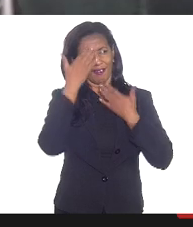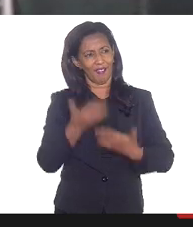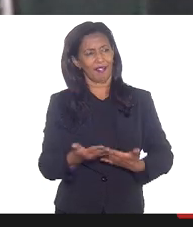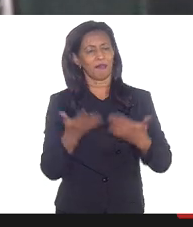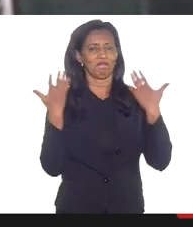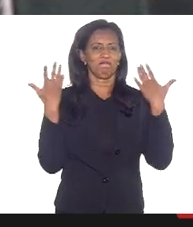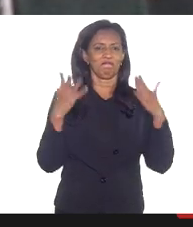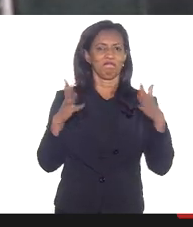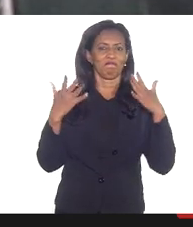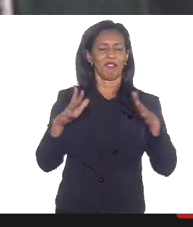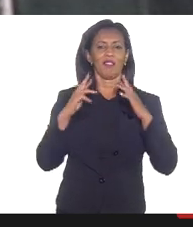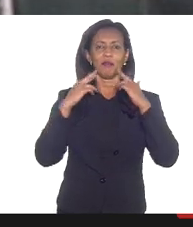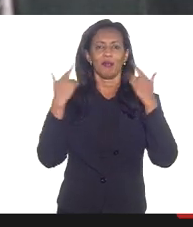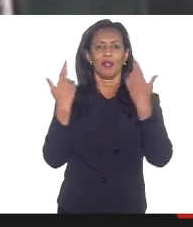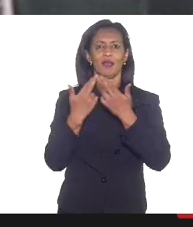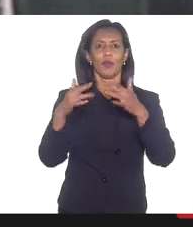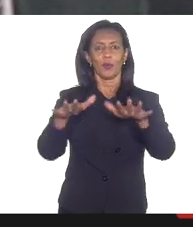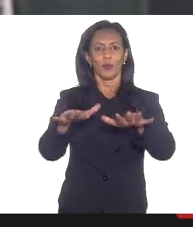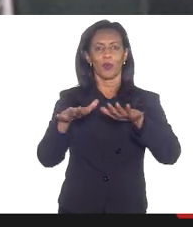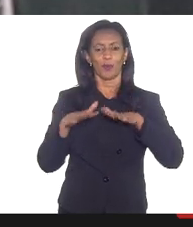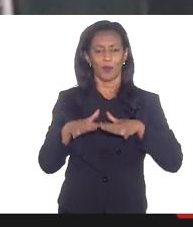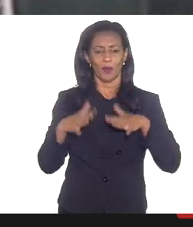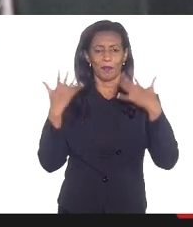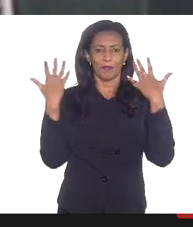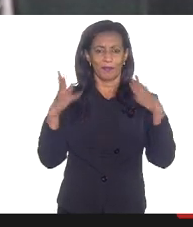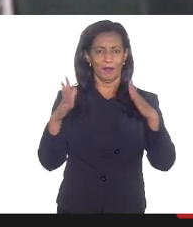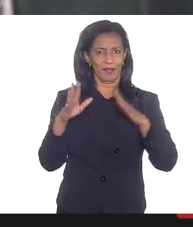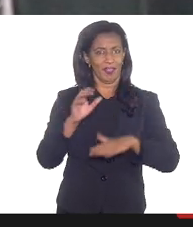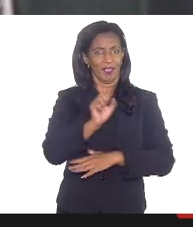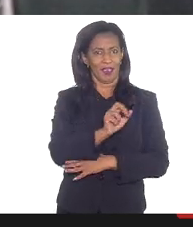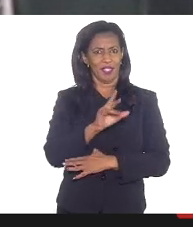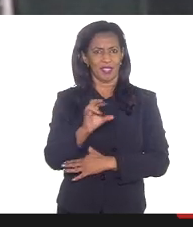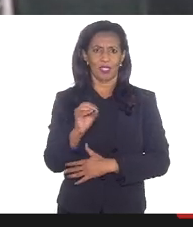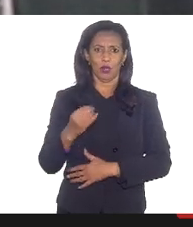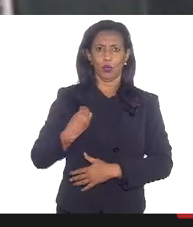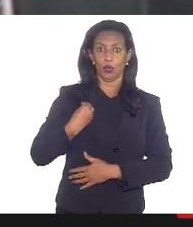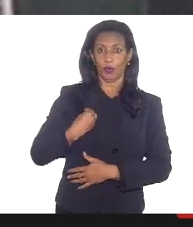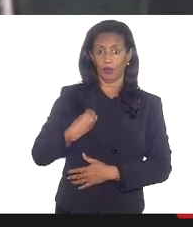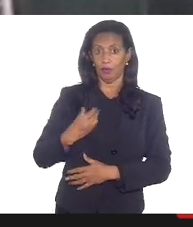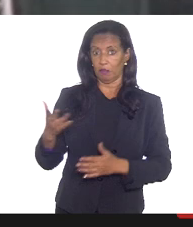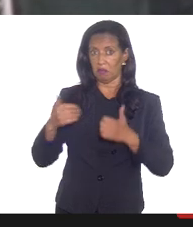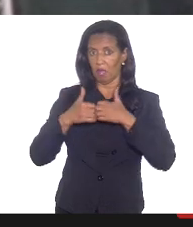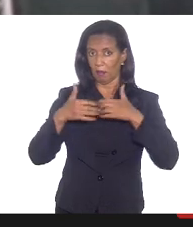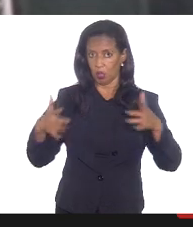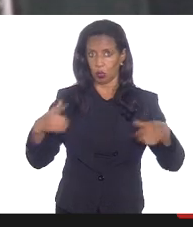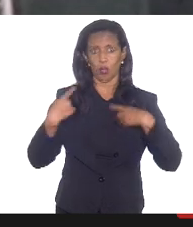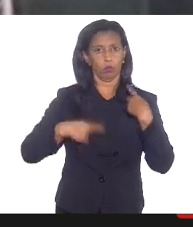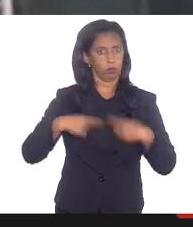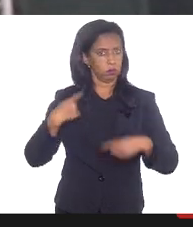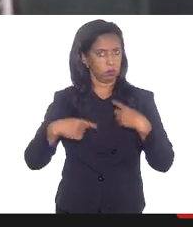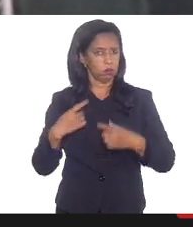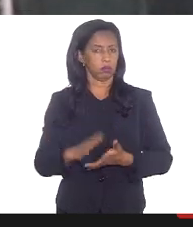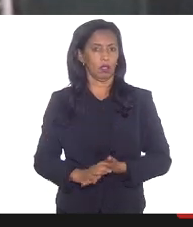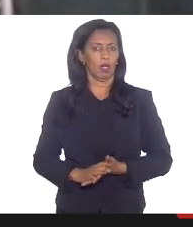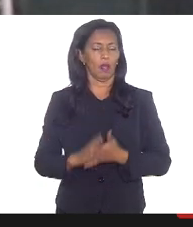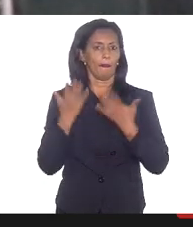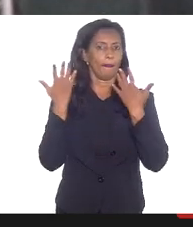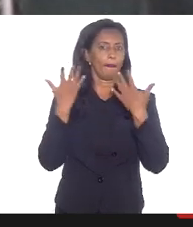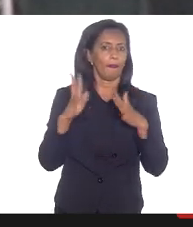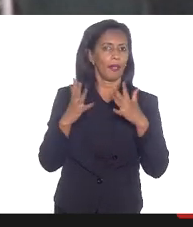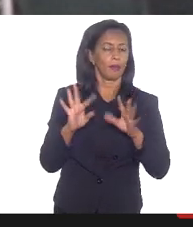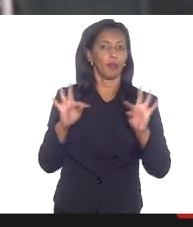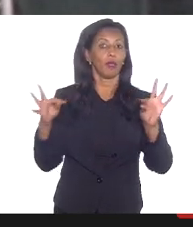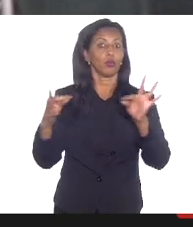pela realização da audiência, parabenizo a SEDUC pela presença, pela abertura do debate, parabenizo todos